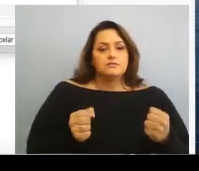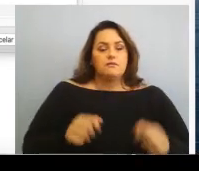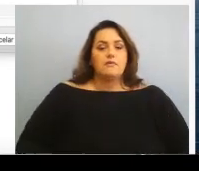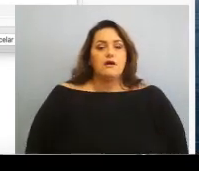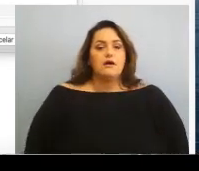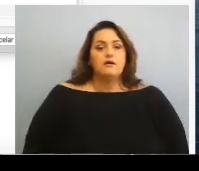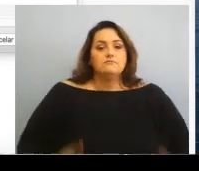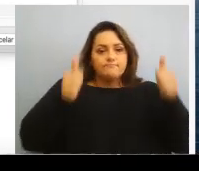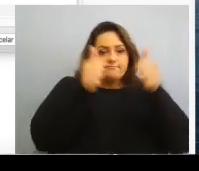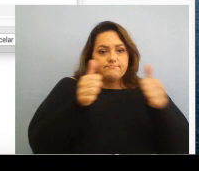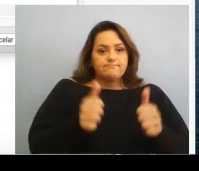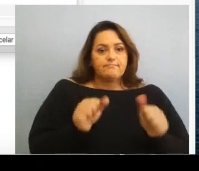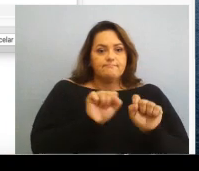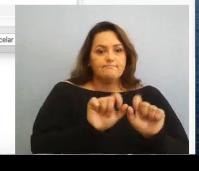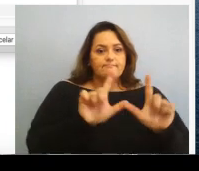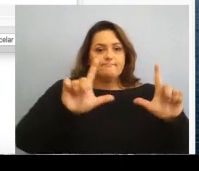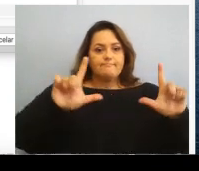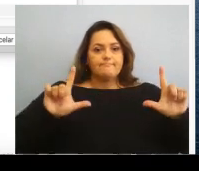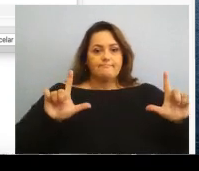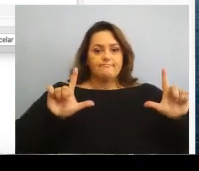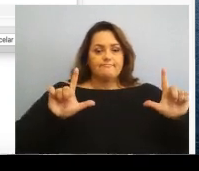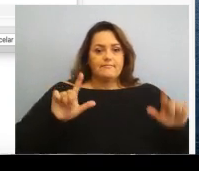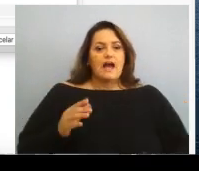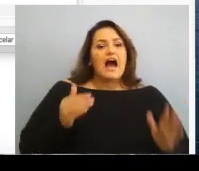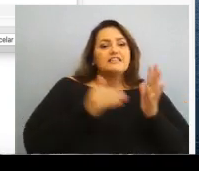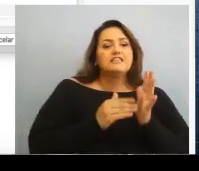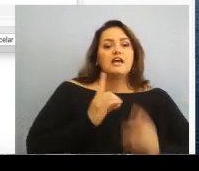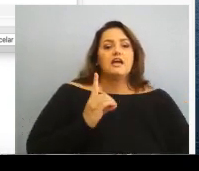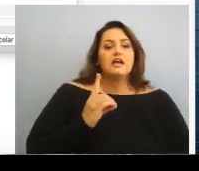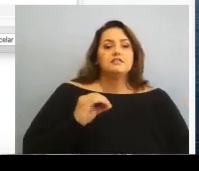arquivo imagem, com o máximo de 100